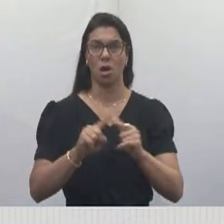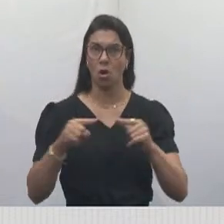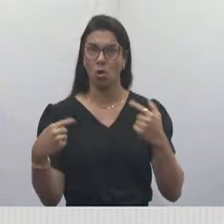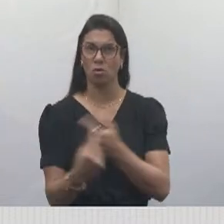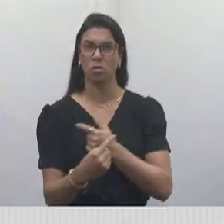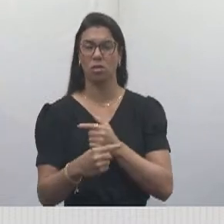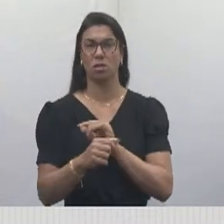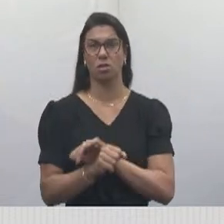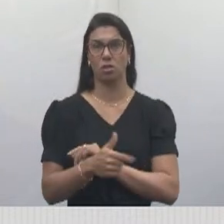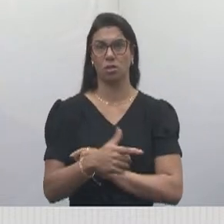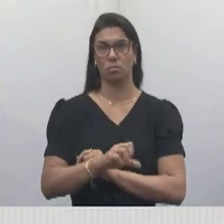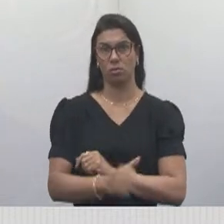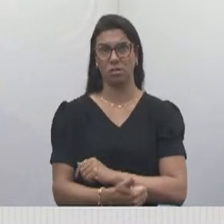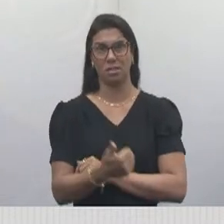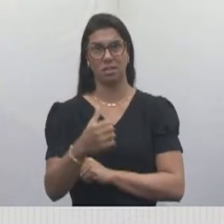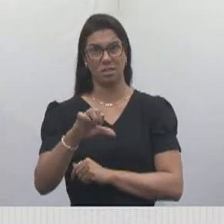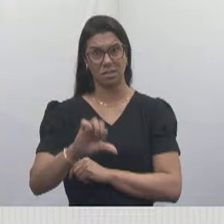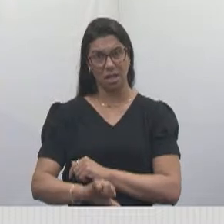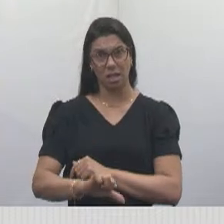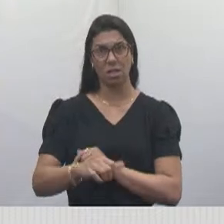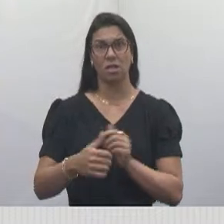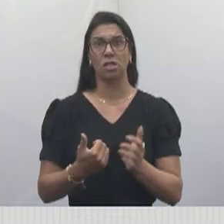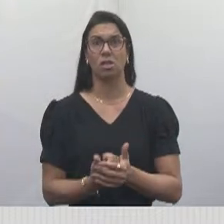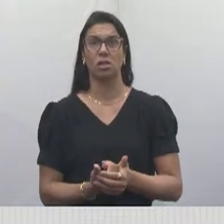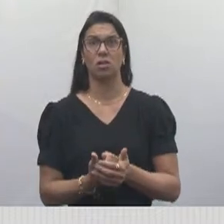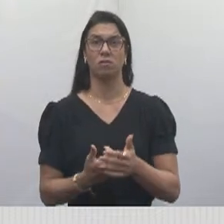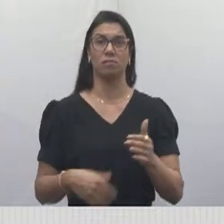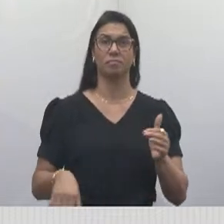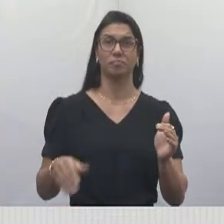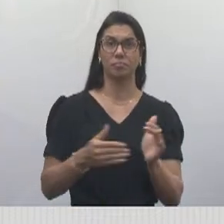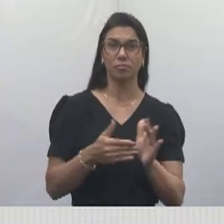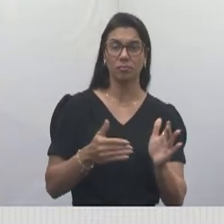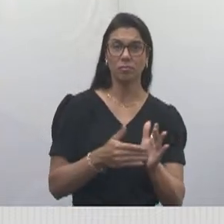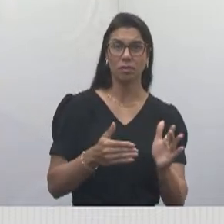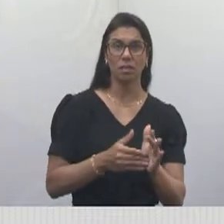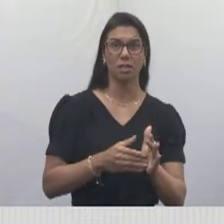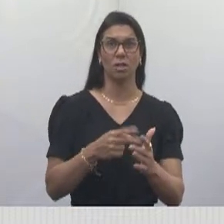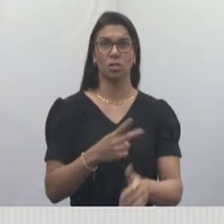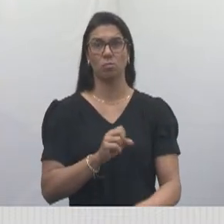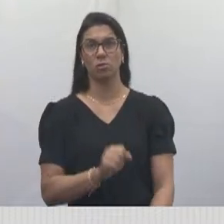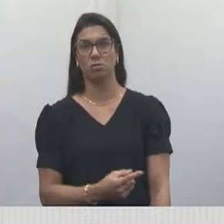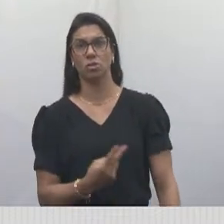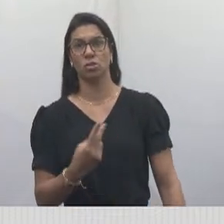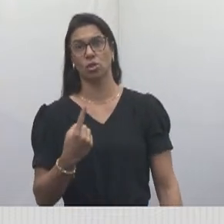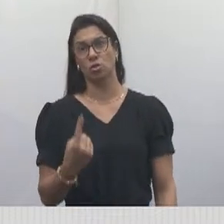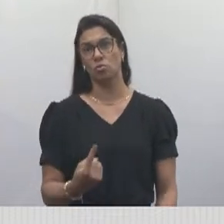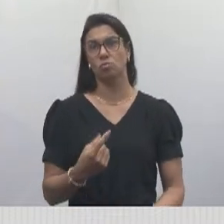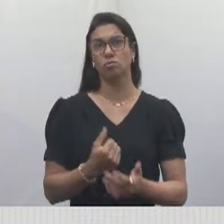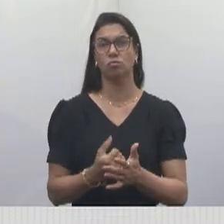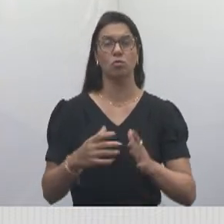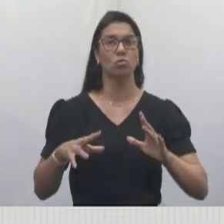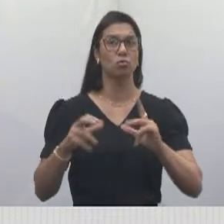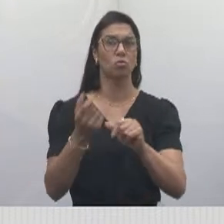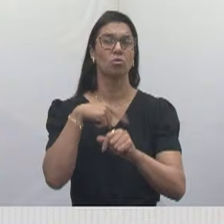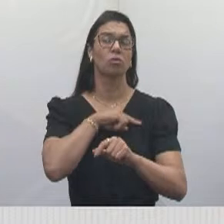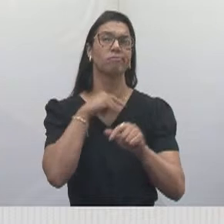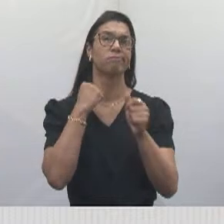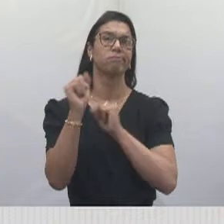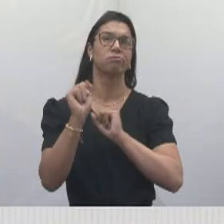em 2017, 18, 19, 20 e 21, nós tivemos nenhum parecer contrário às nossas